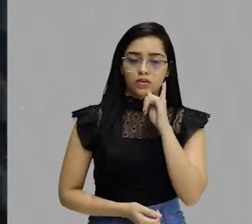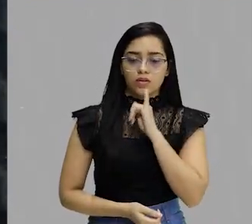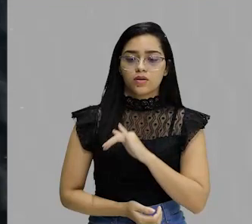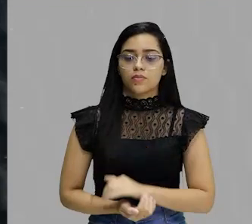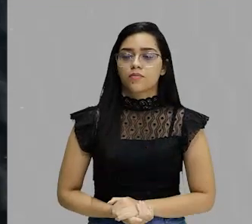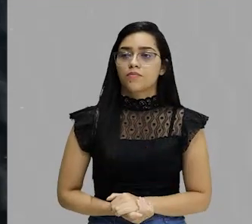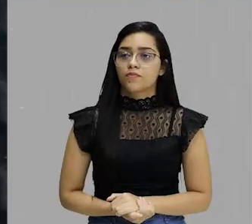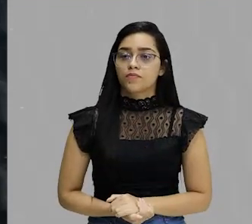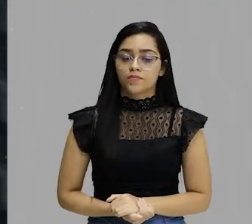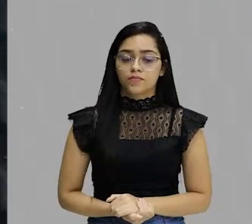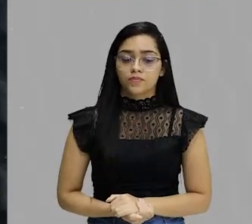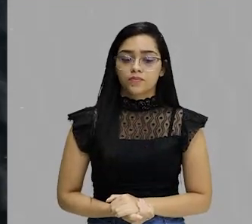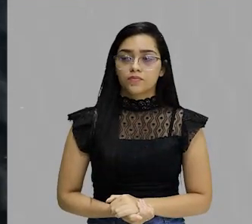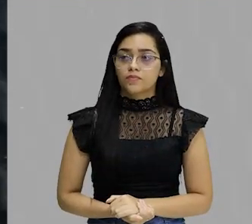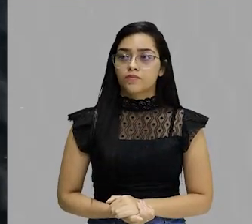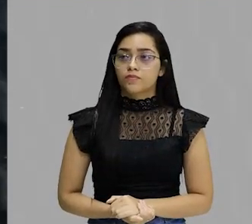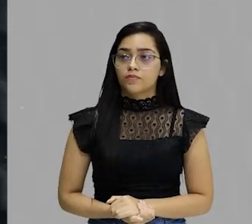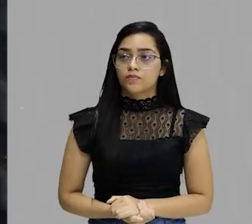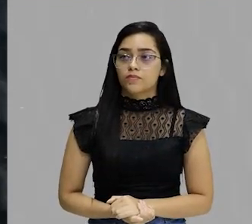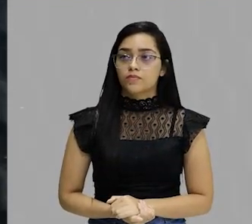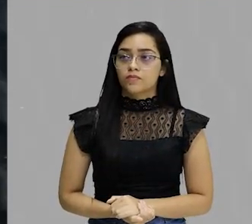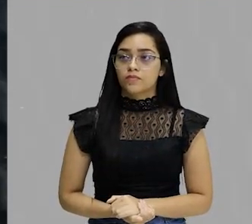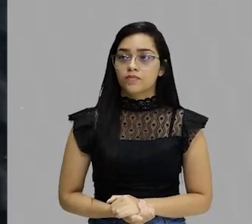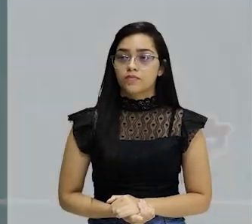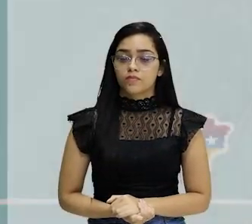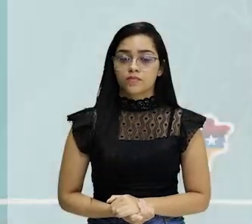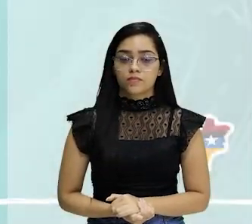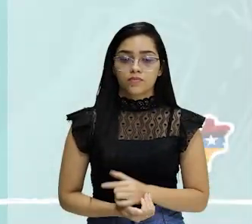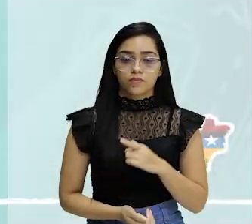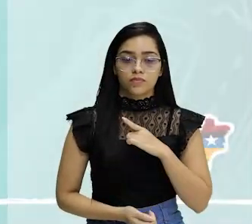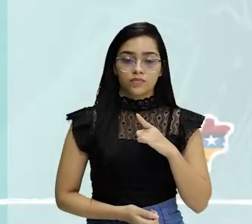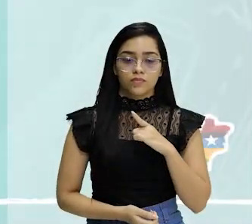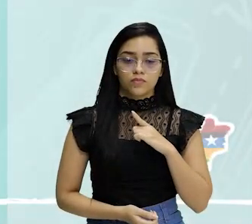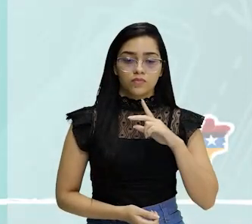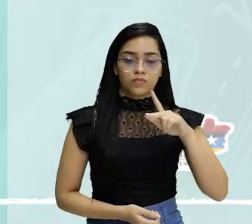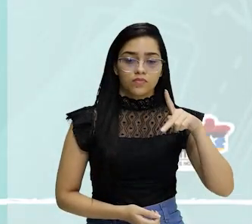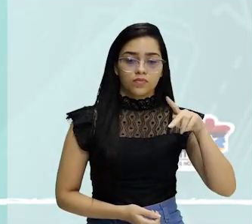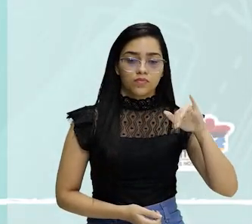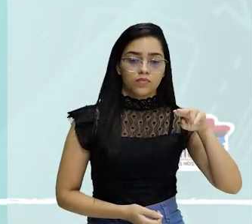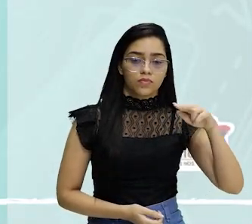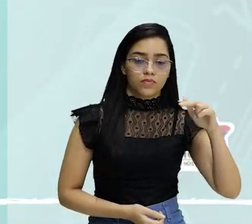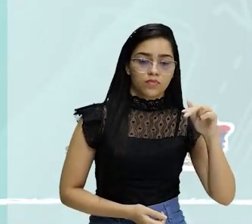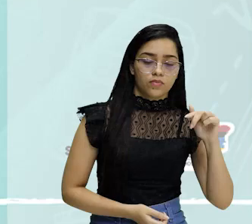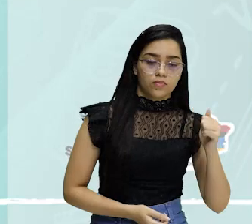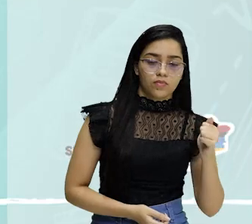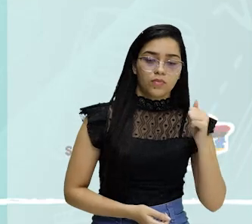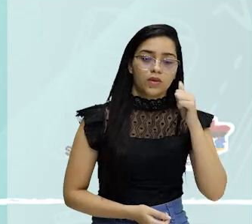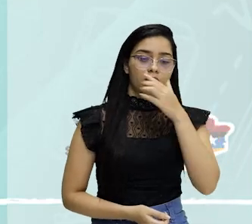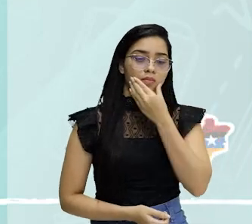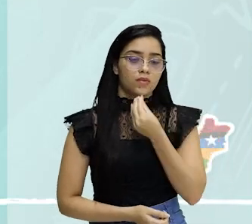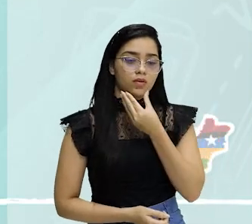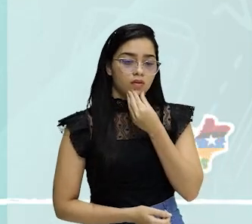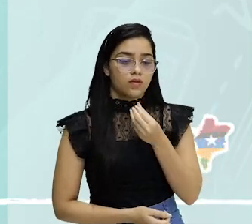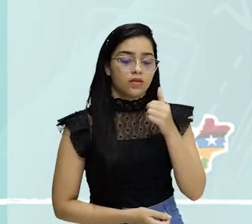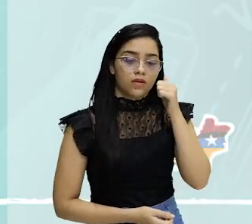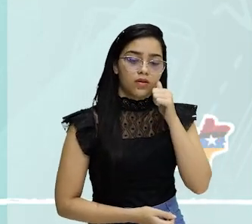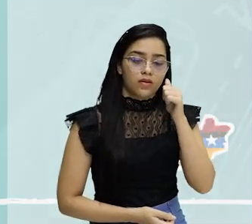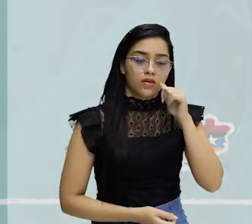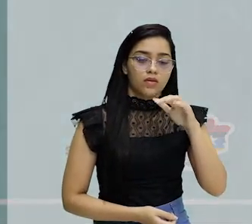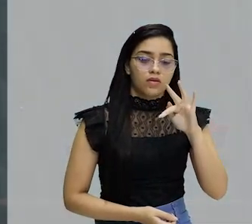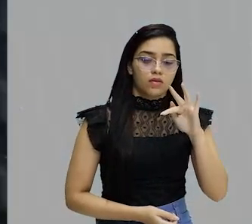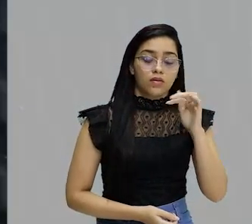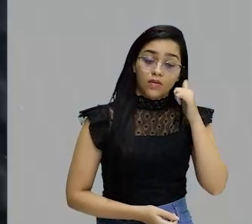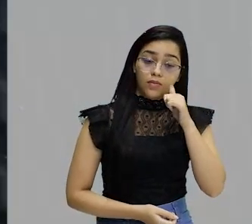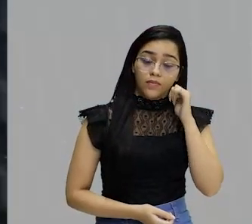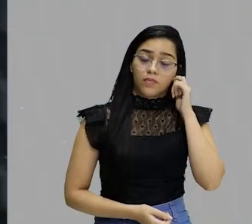de plantas de sexos separados. A planta masculina, ela tem a pinha masculina, e a feminina, ela tem a